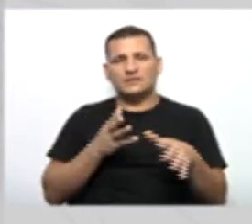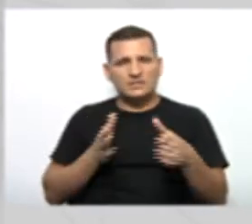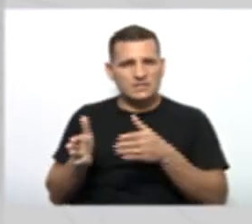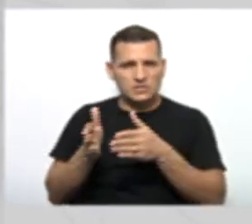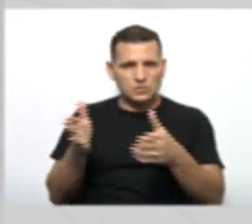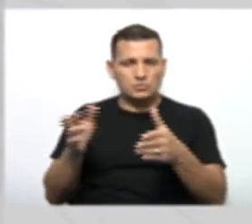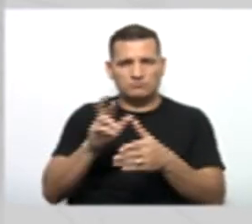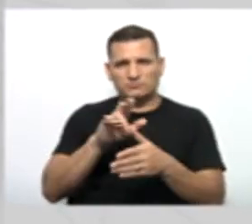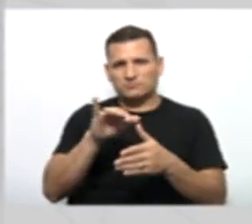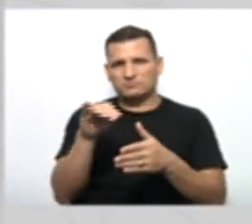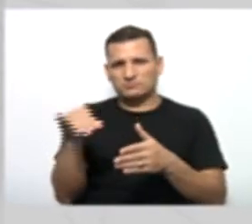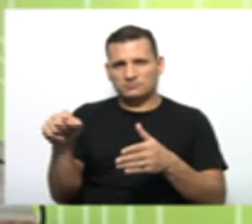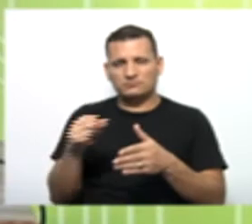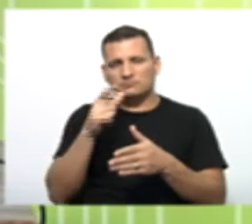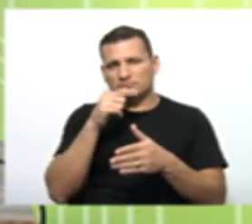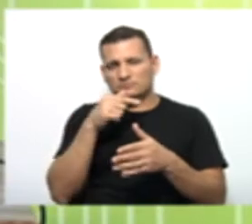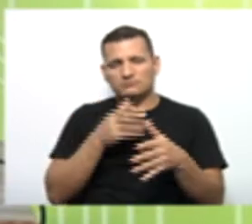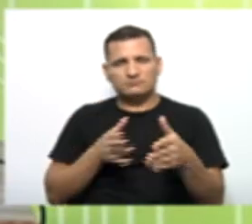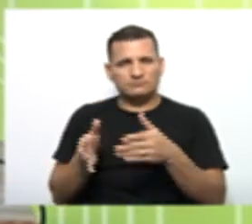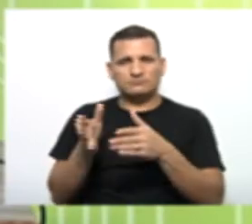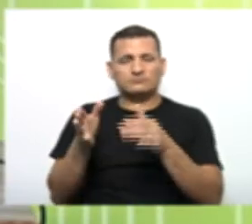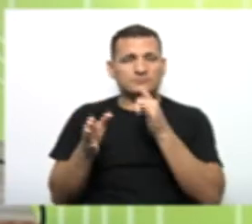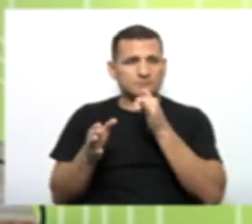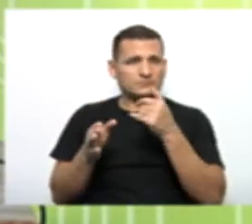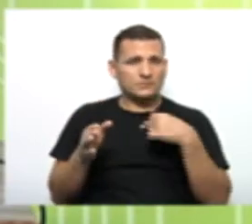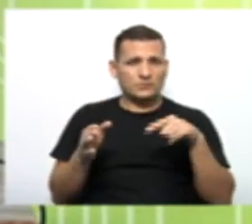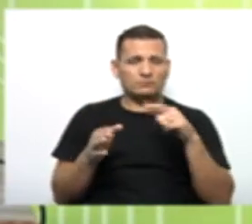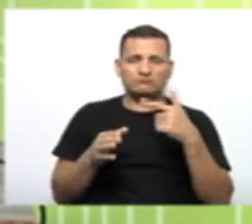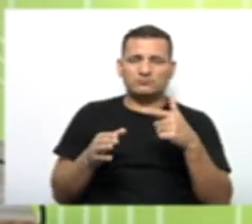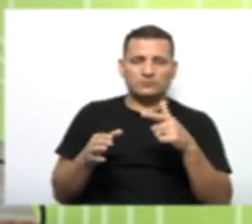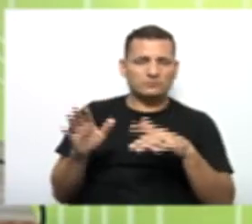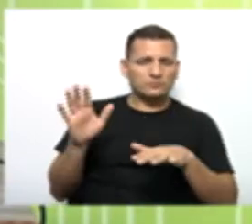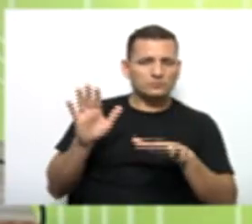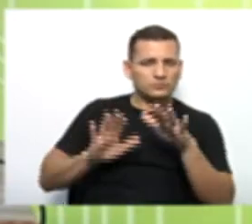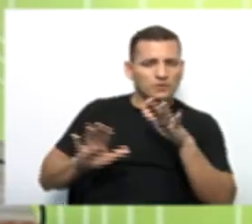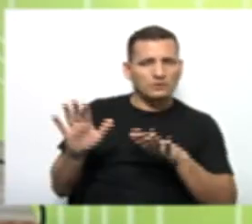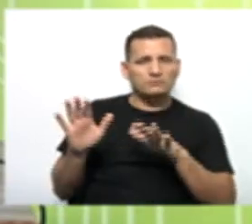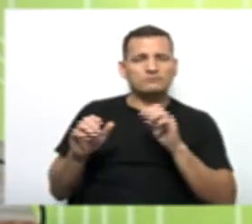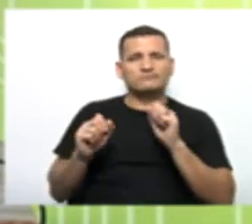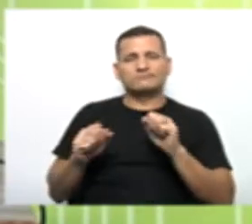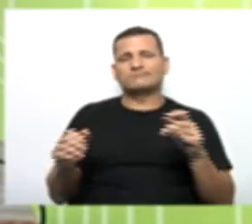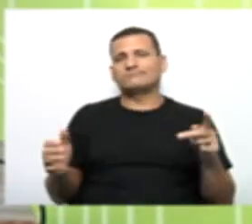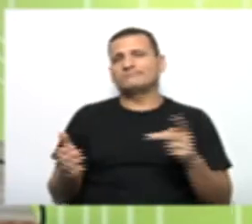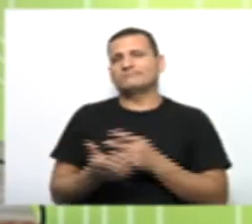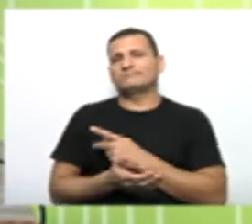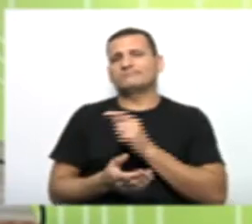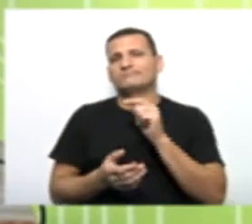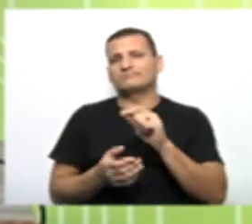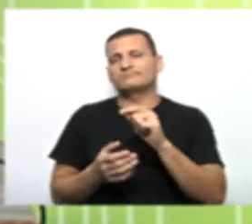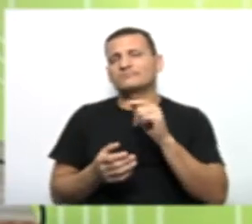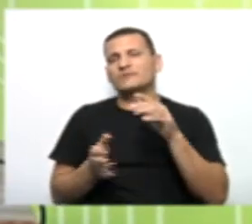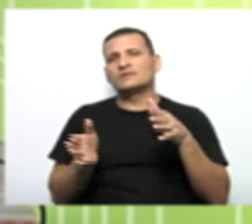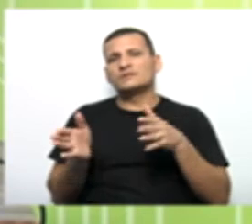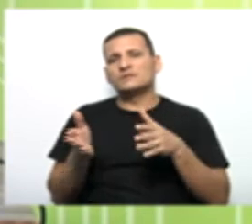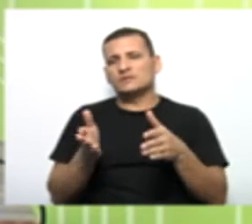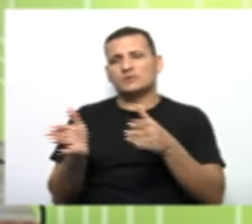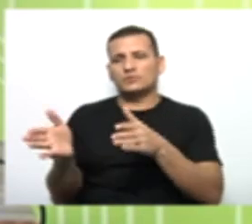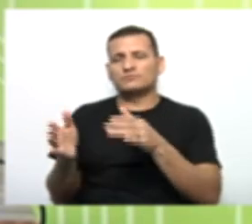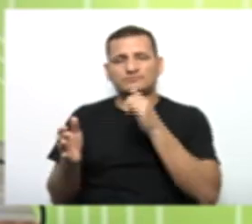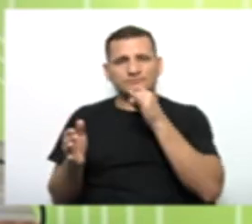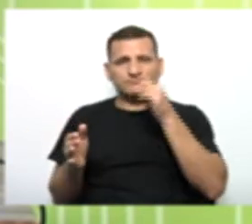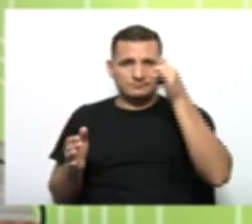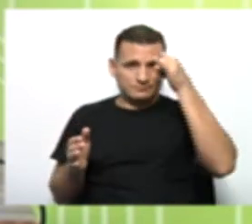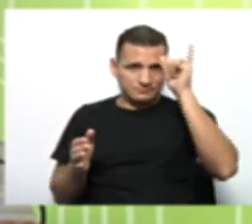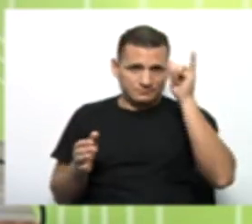Se nós não tomarmos cuidado, nós podemos poluir os rios. Por exemplo, a criação de animais, de gado em uma